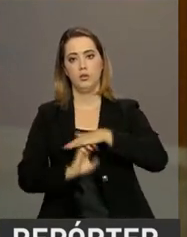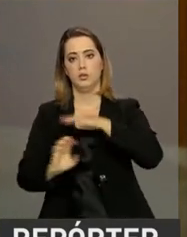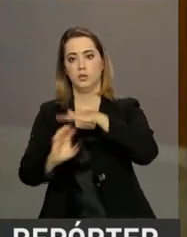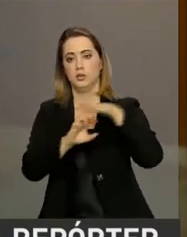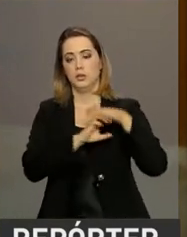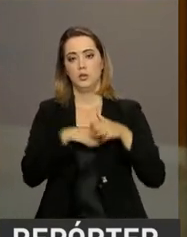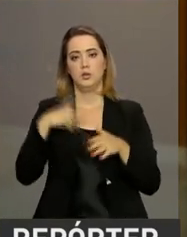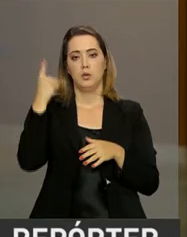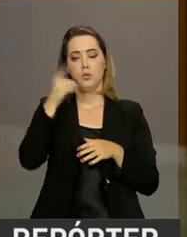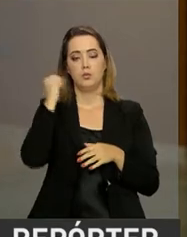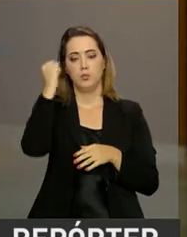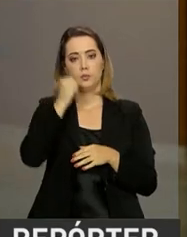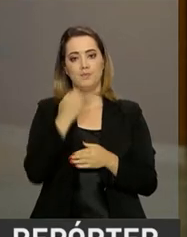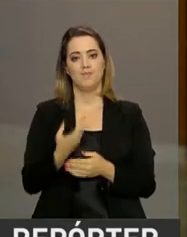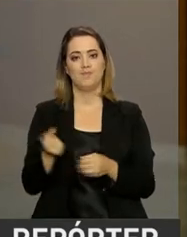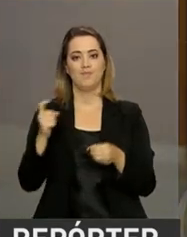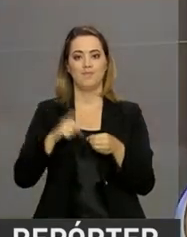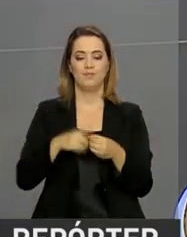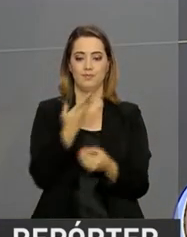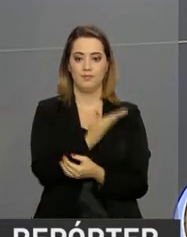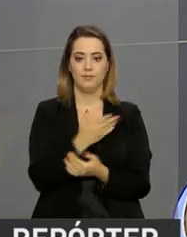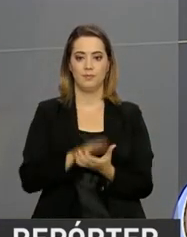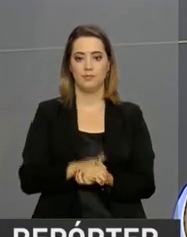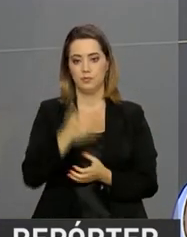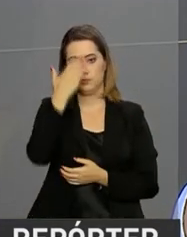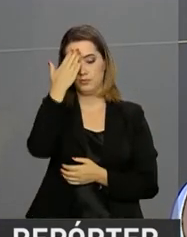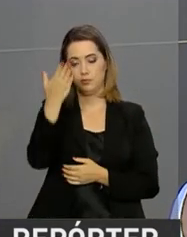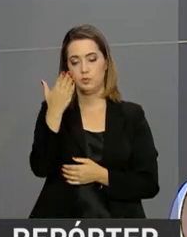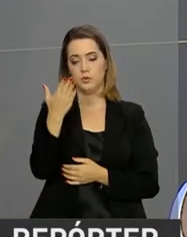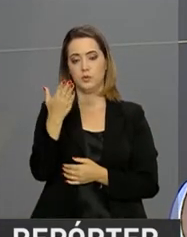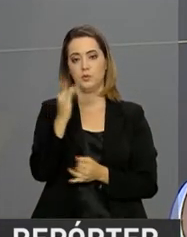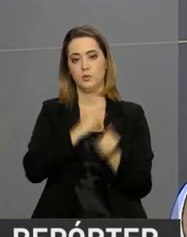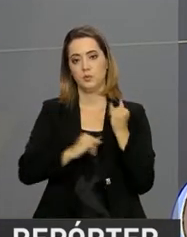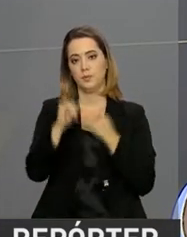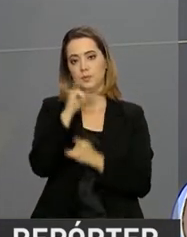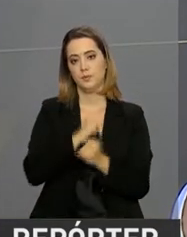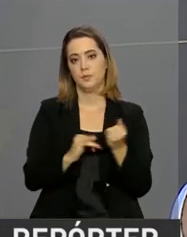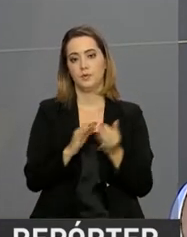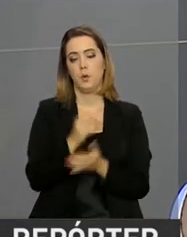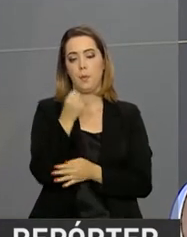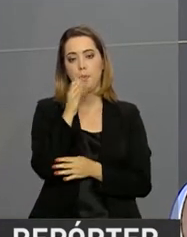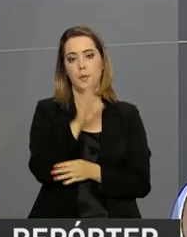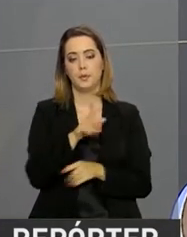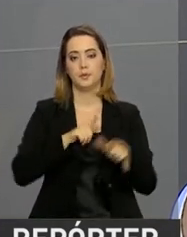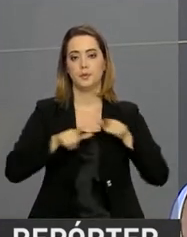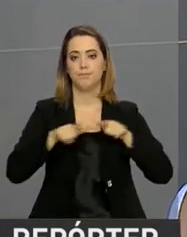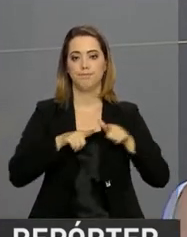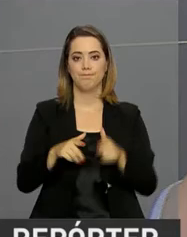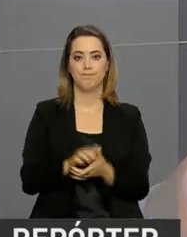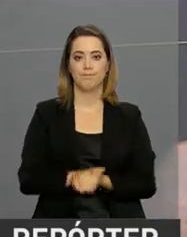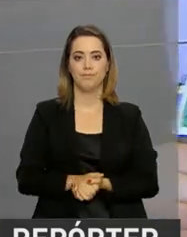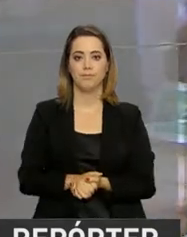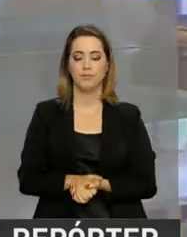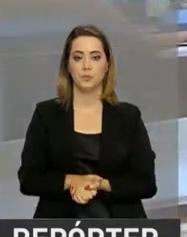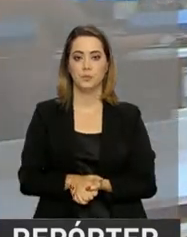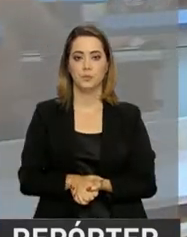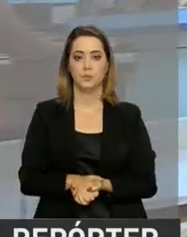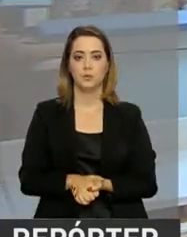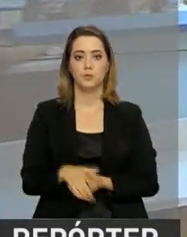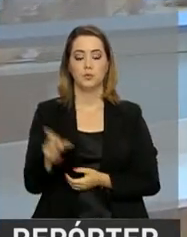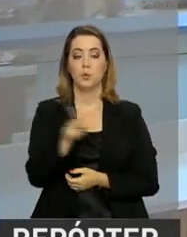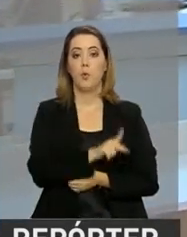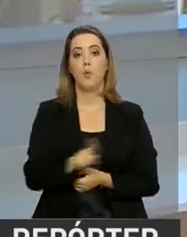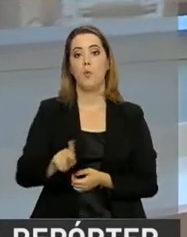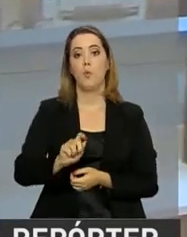parlamentares. Eu volto com você, Zé Luiz. Obrigado, Ney Pereira, pelas informações. Bom trabalho para você aí. E o